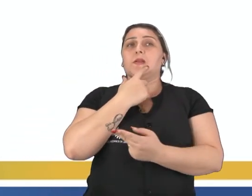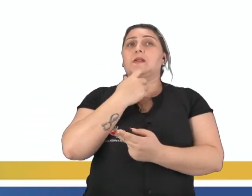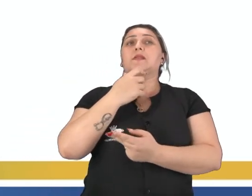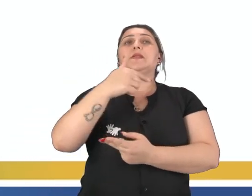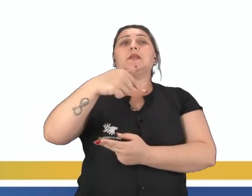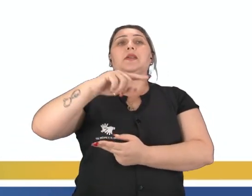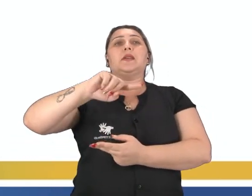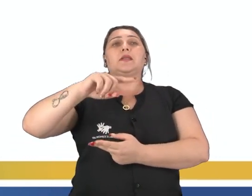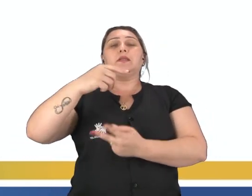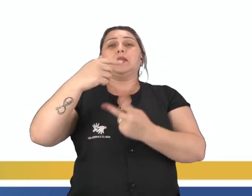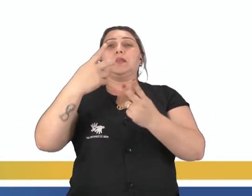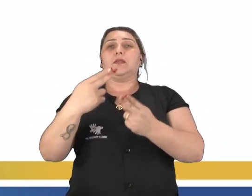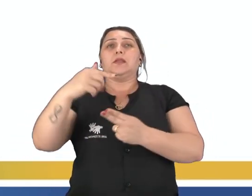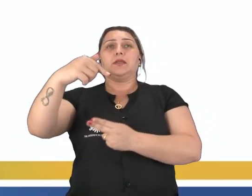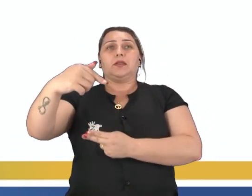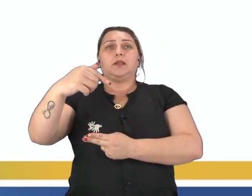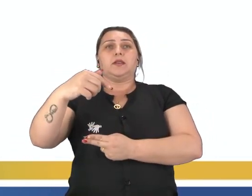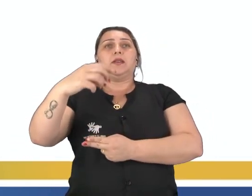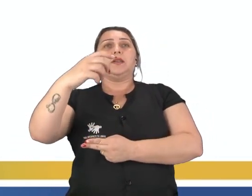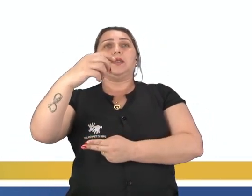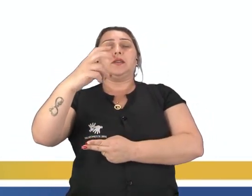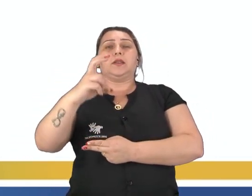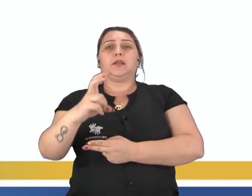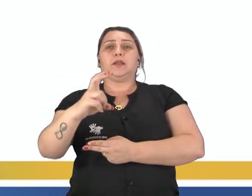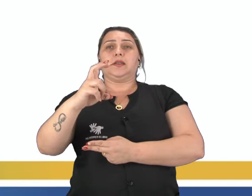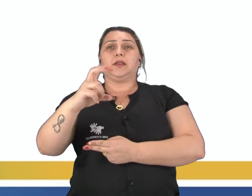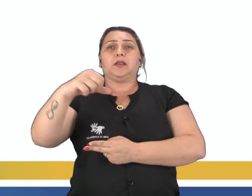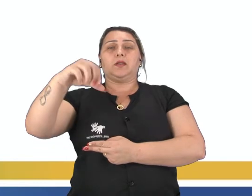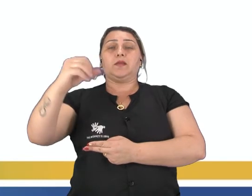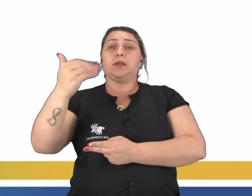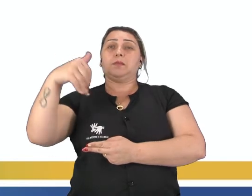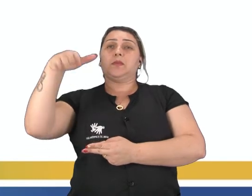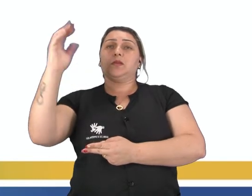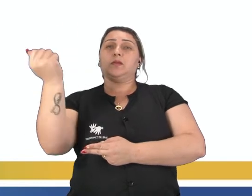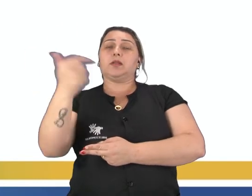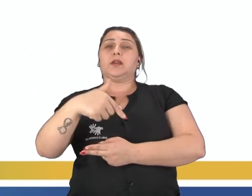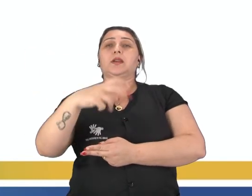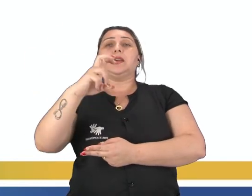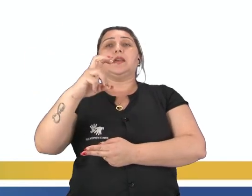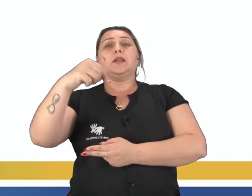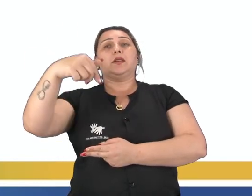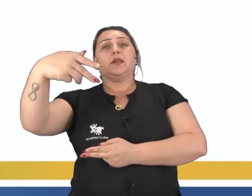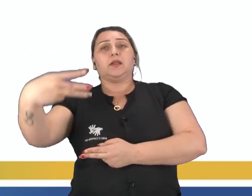7 é igual a 7. E 590 milésimos é maior do que